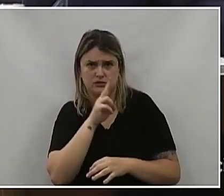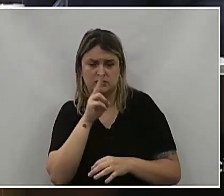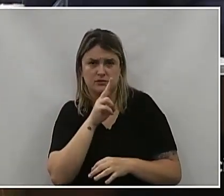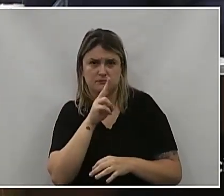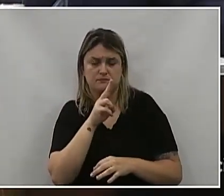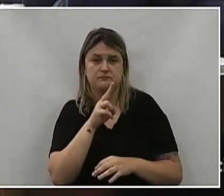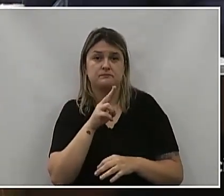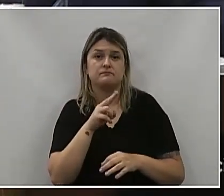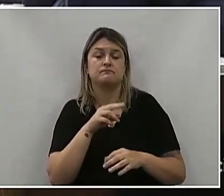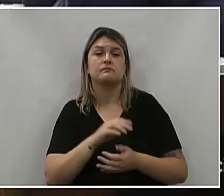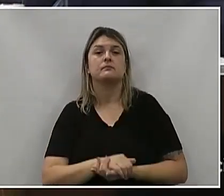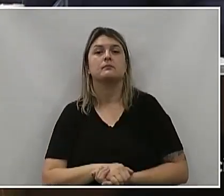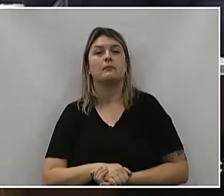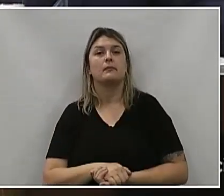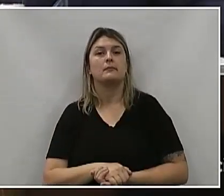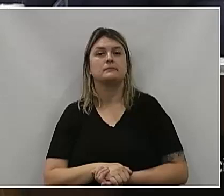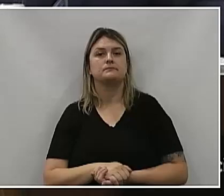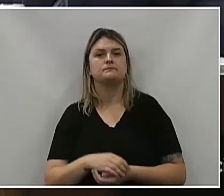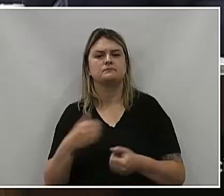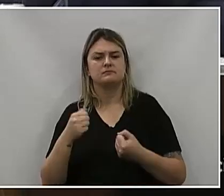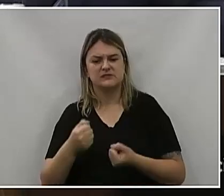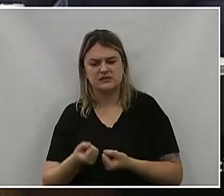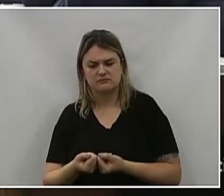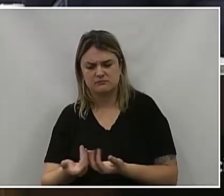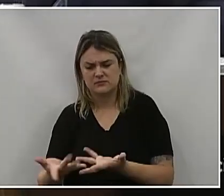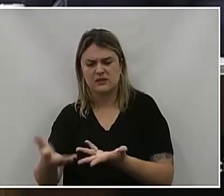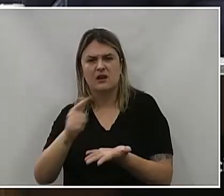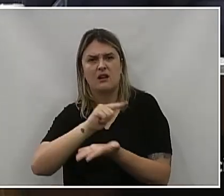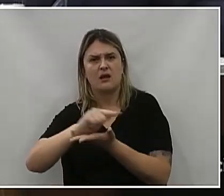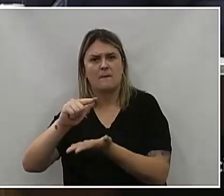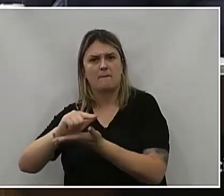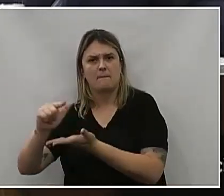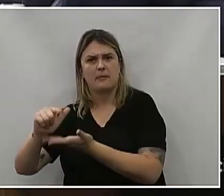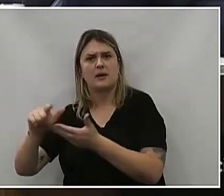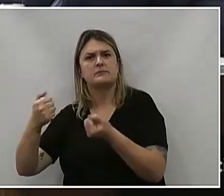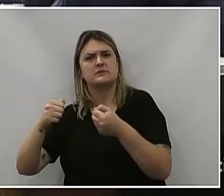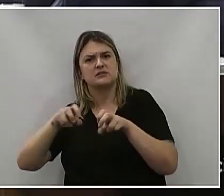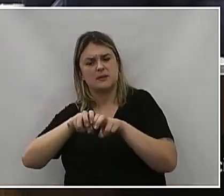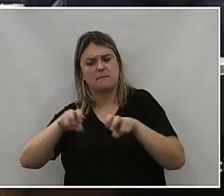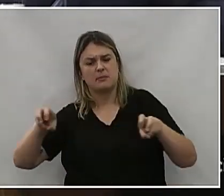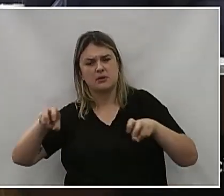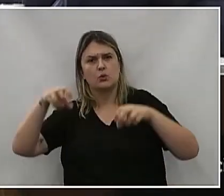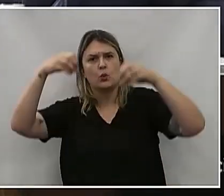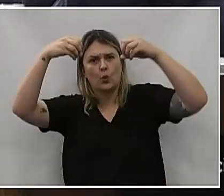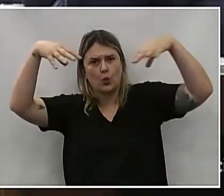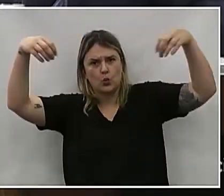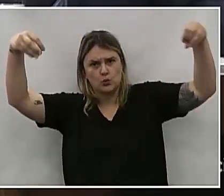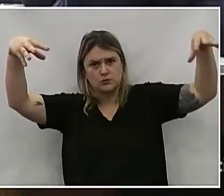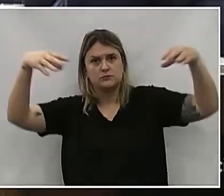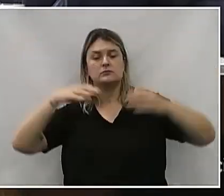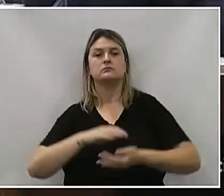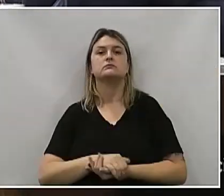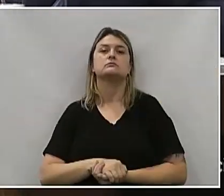poder público, sua manutenção, como corte de grama, limpeza, instalação de bancos e luzes, entre outros.